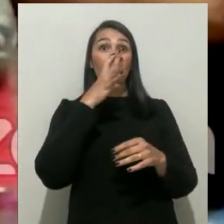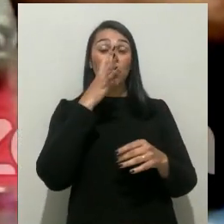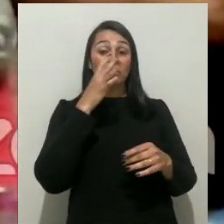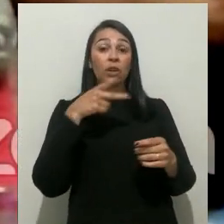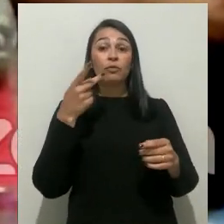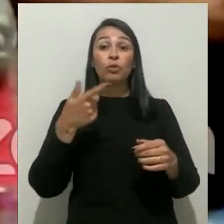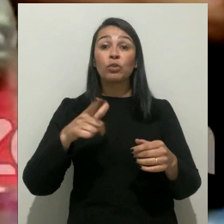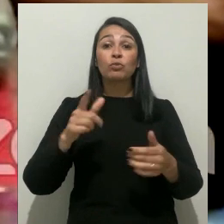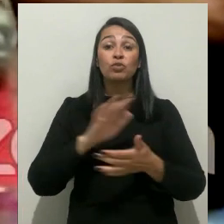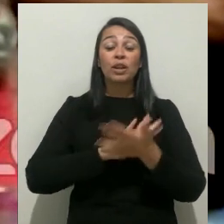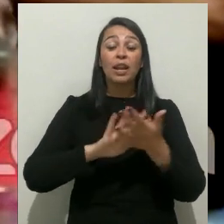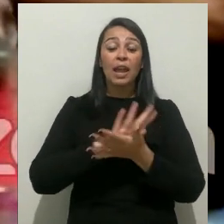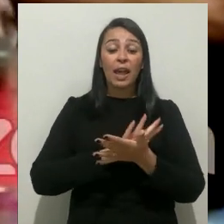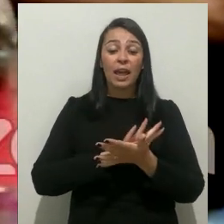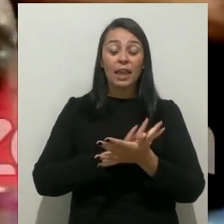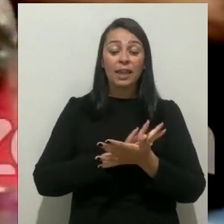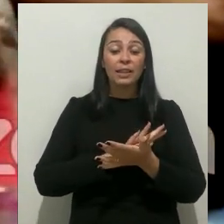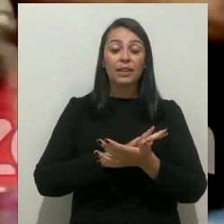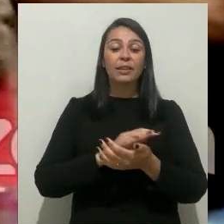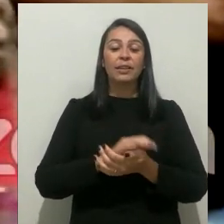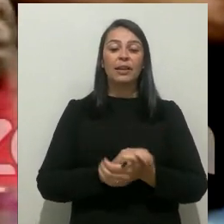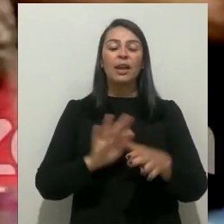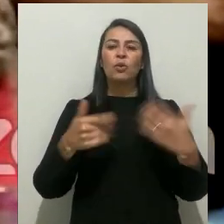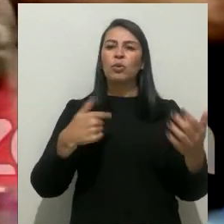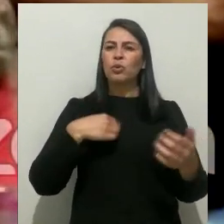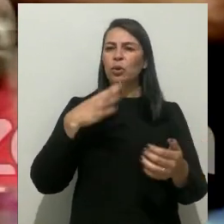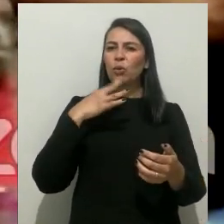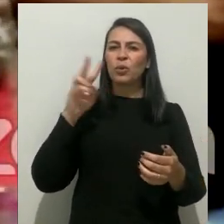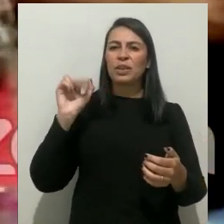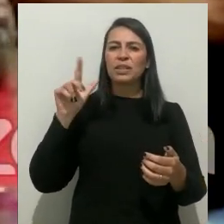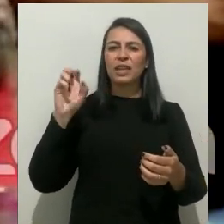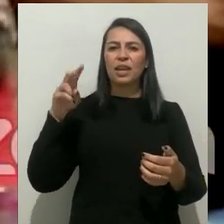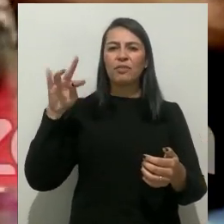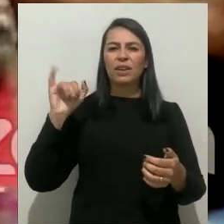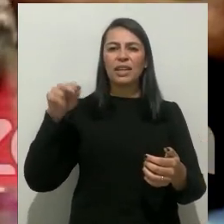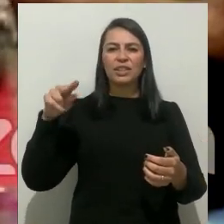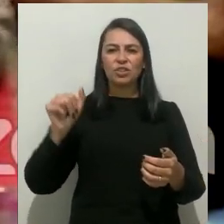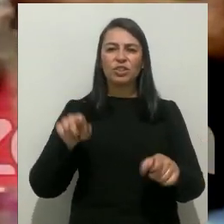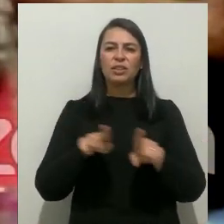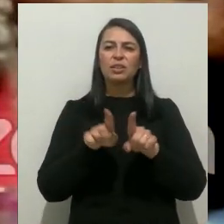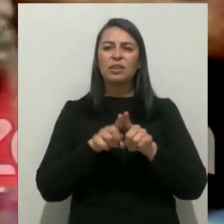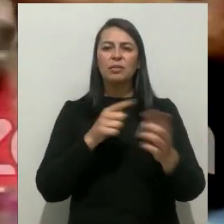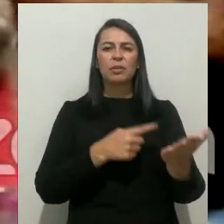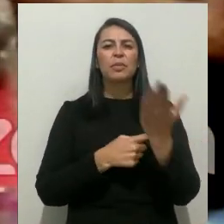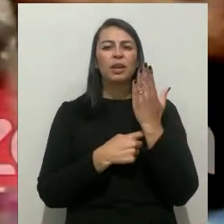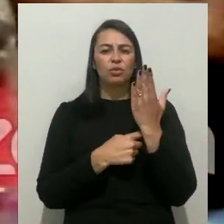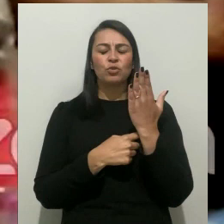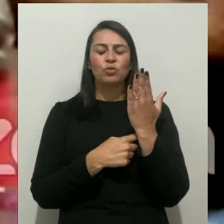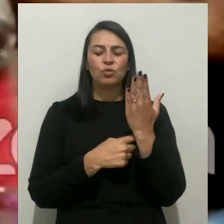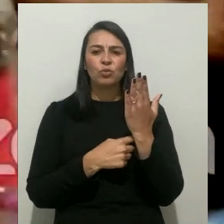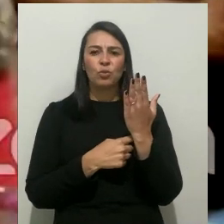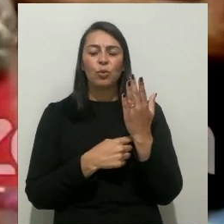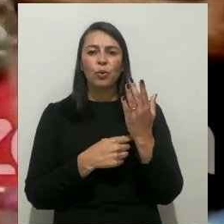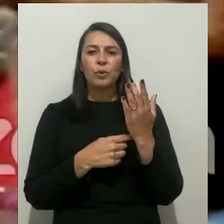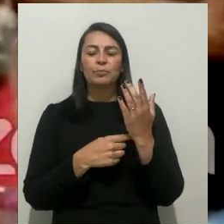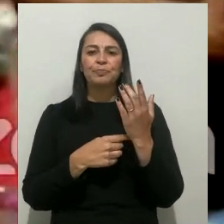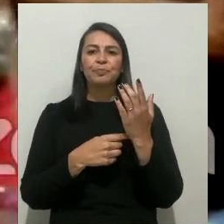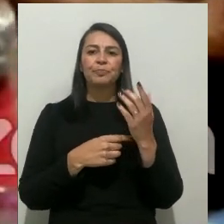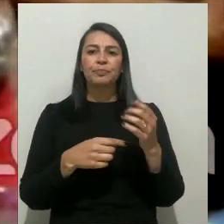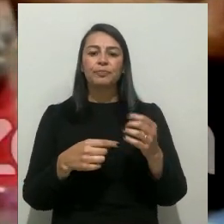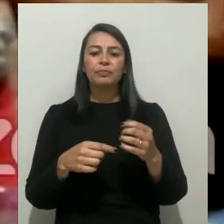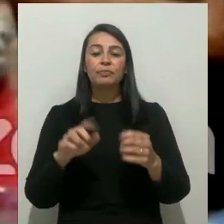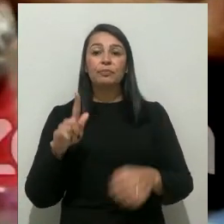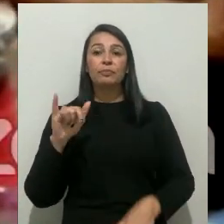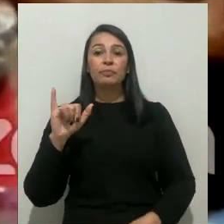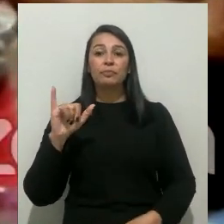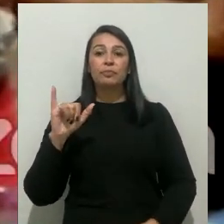nada, e fez o primeiro livro, daí que eu conheci a Maritinha Leão de Aquino, que foi quem muito me ajudou lá atrás e tudo mais, também dei um material grande, e